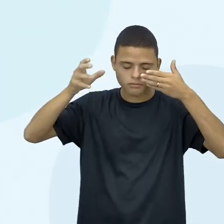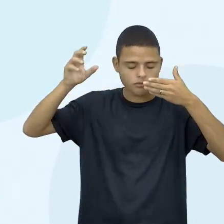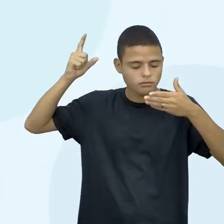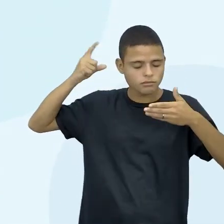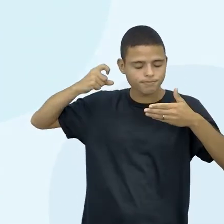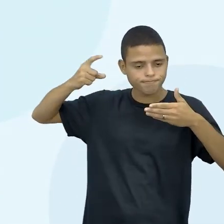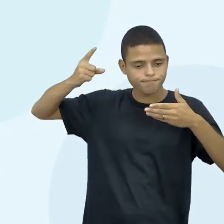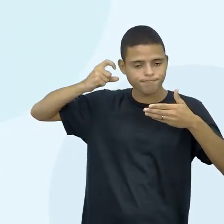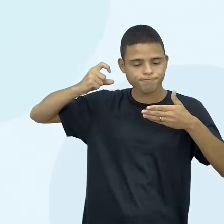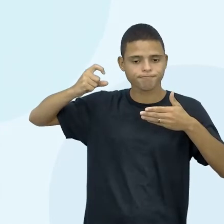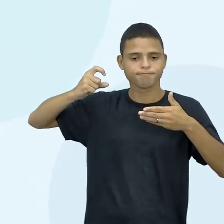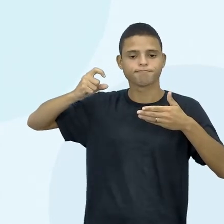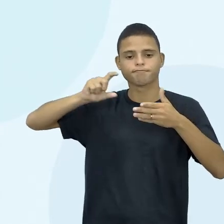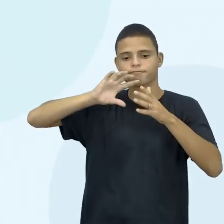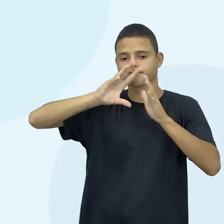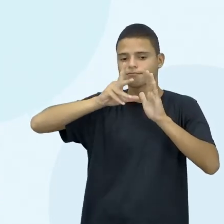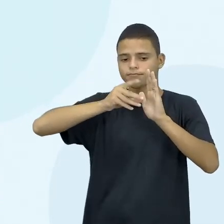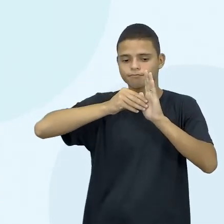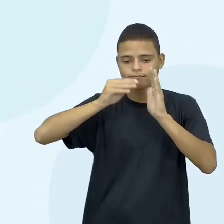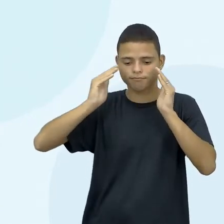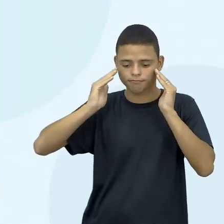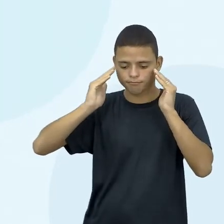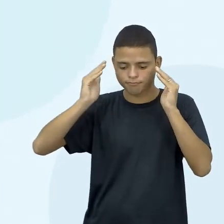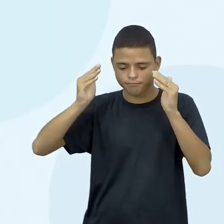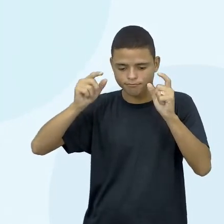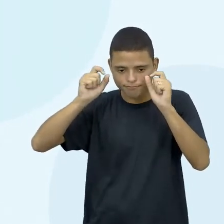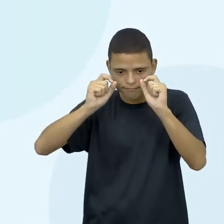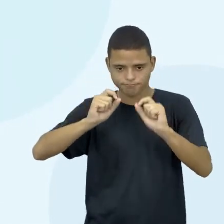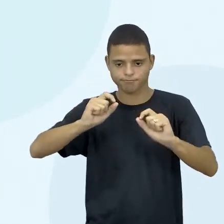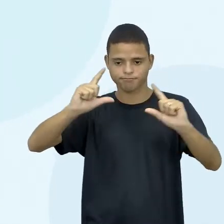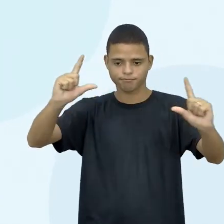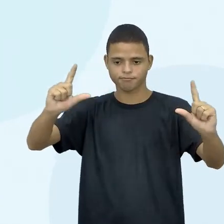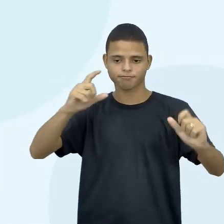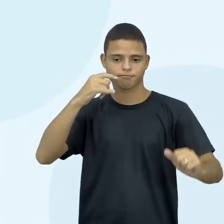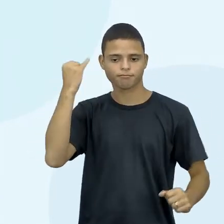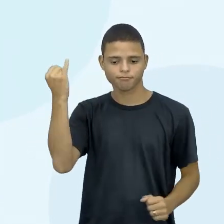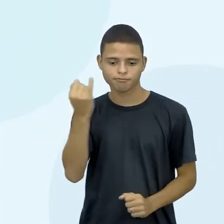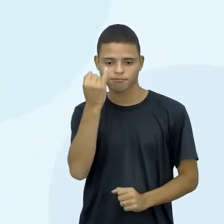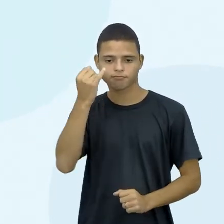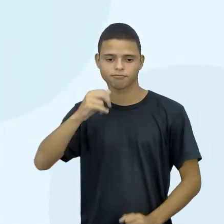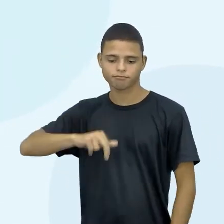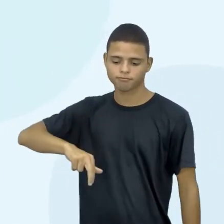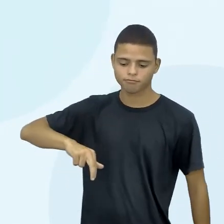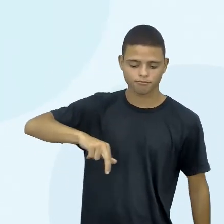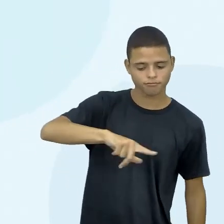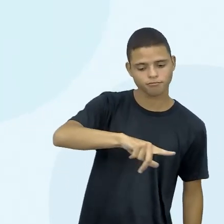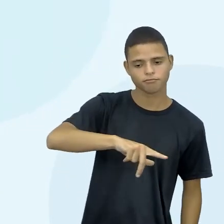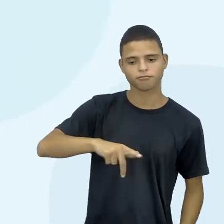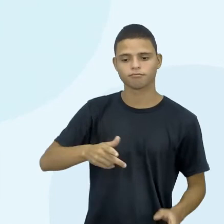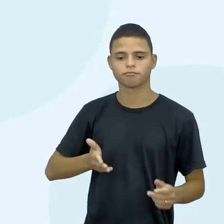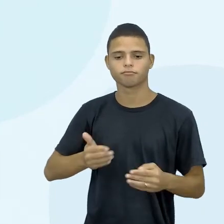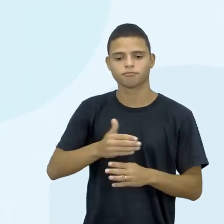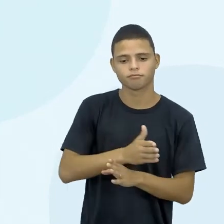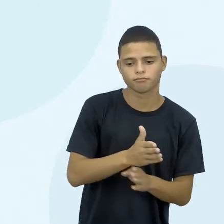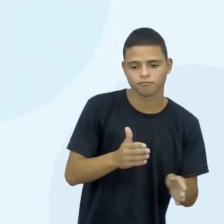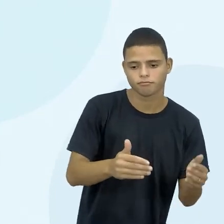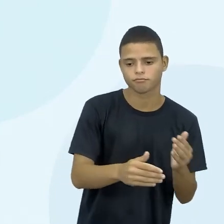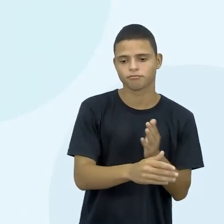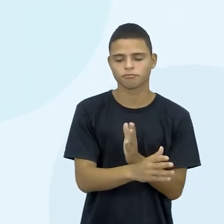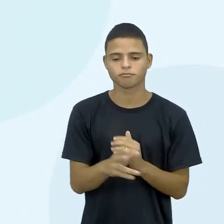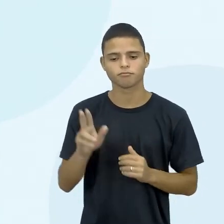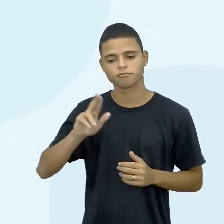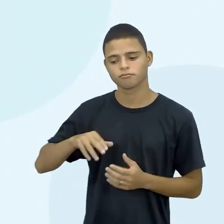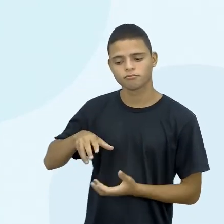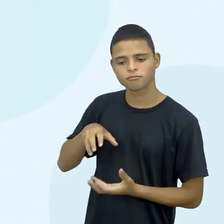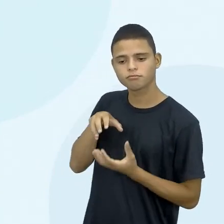Toda atenção durante o jogo é fundamental. Chutar, driblar e locomover-se com a